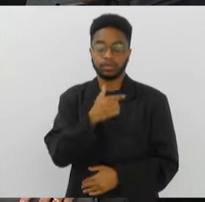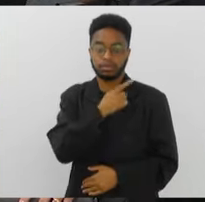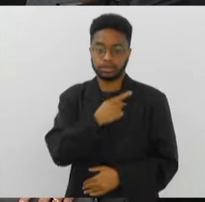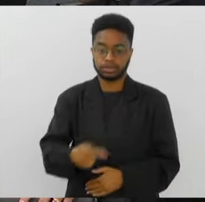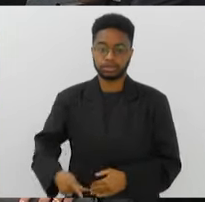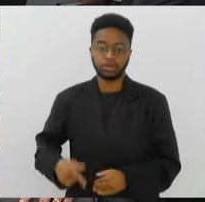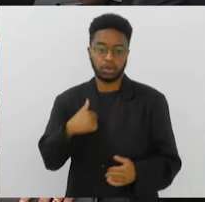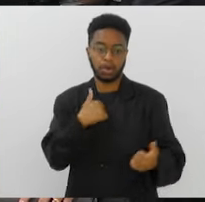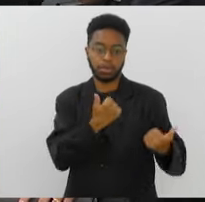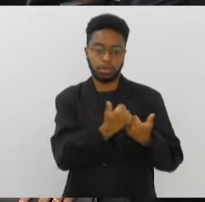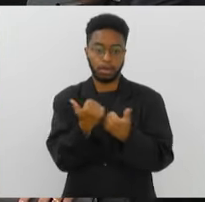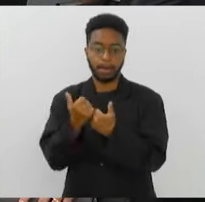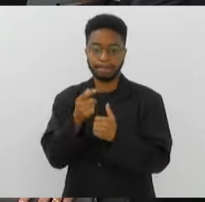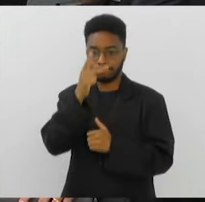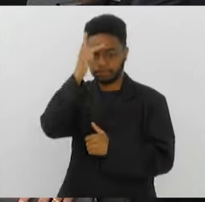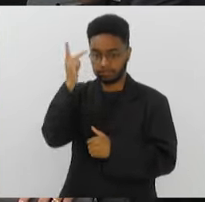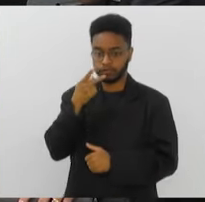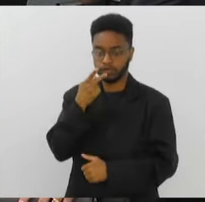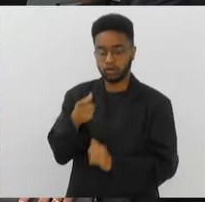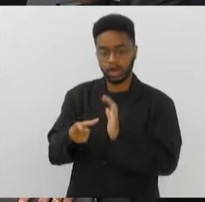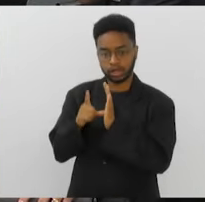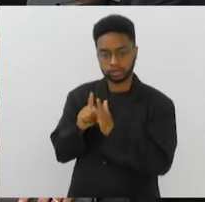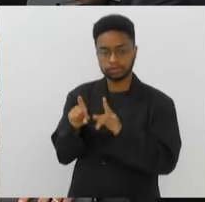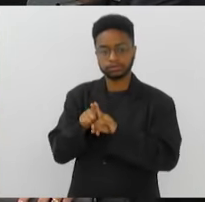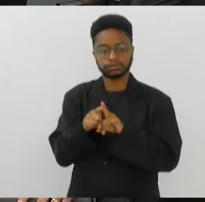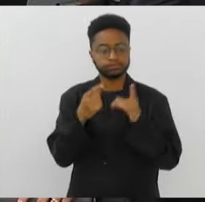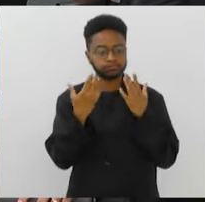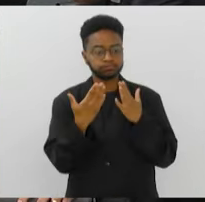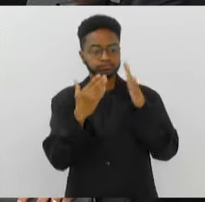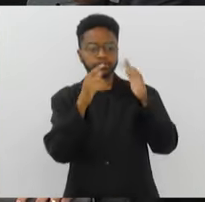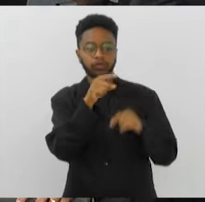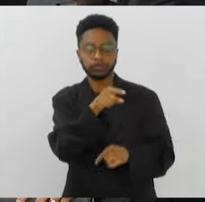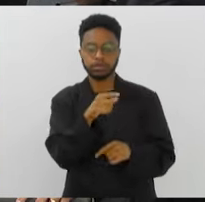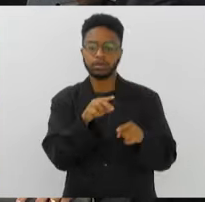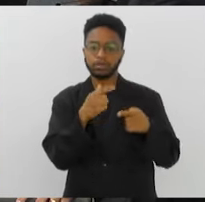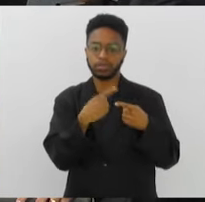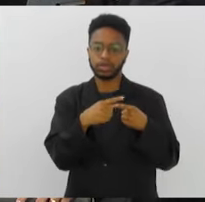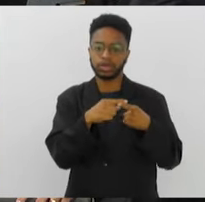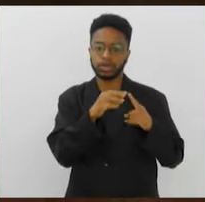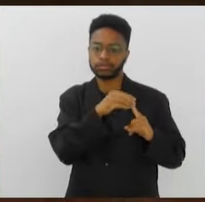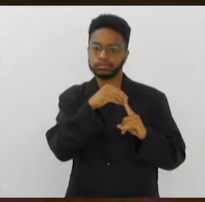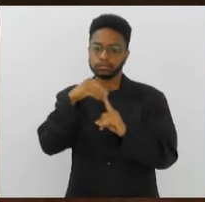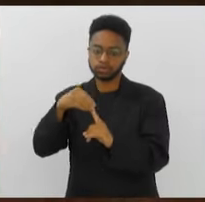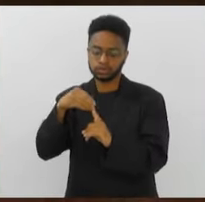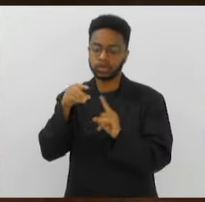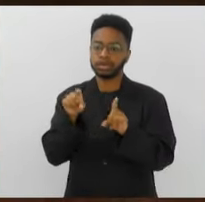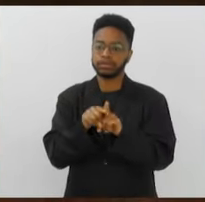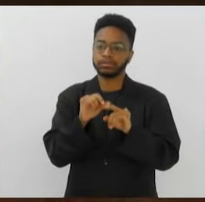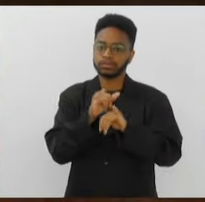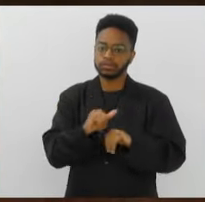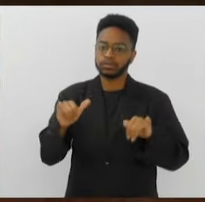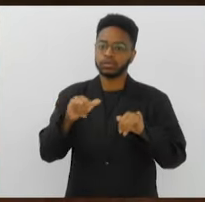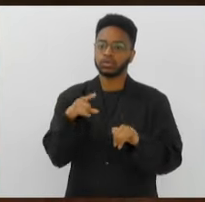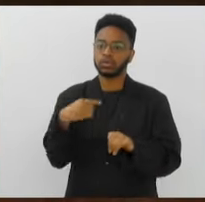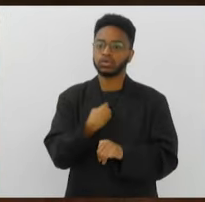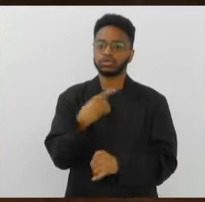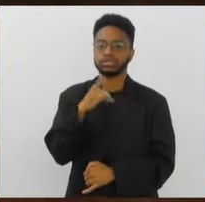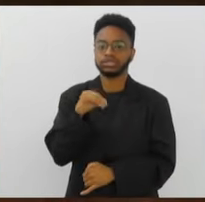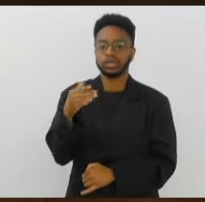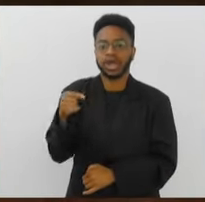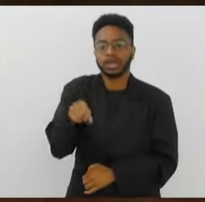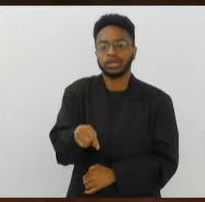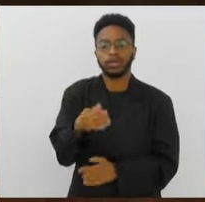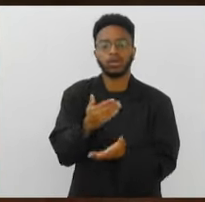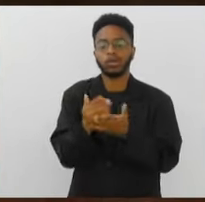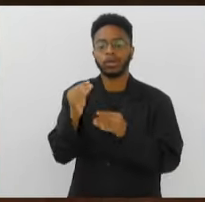com aqueles que me antecederam, parabenizar a Vossa Excelência pela indicação, dizer que o nosso dia no Parlamento